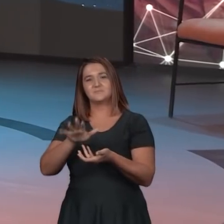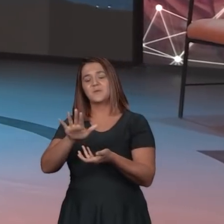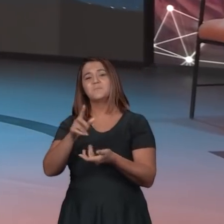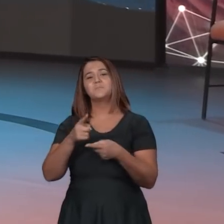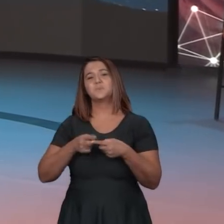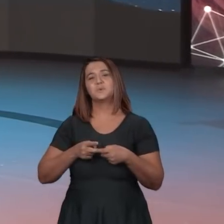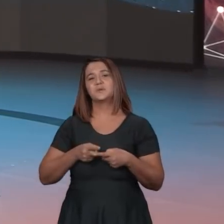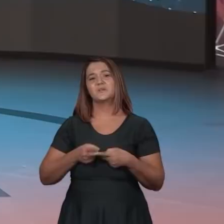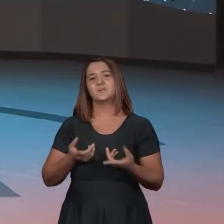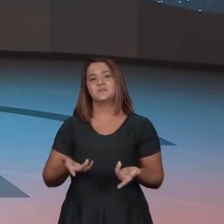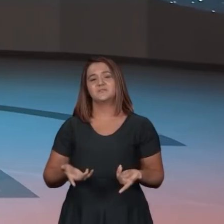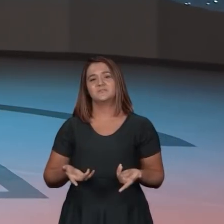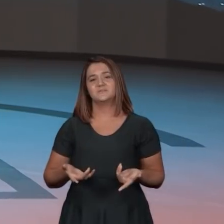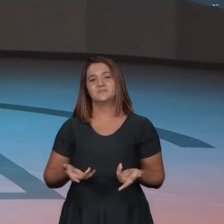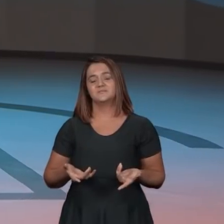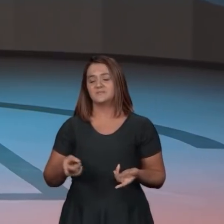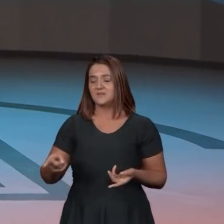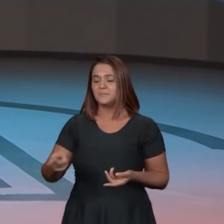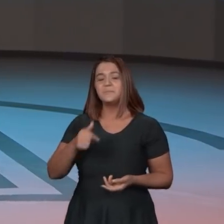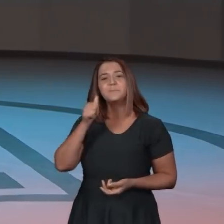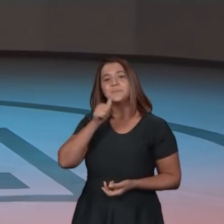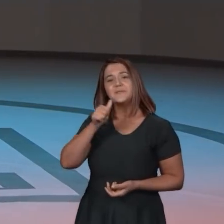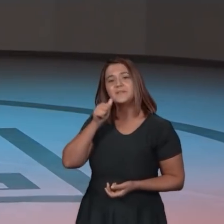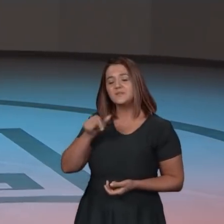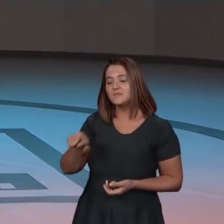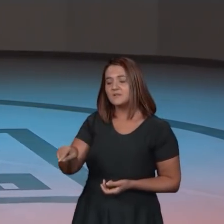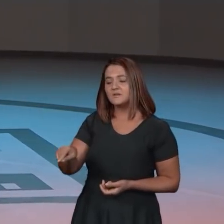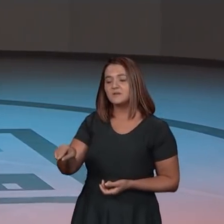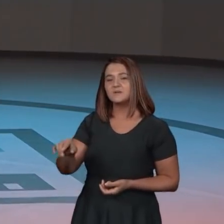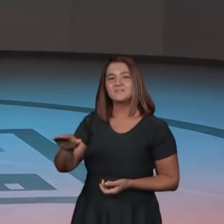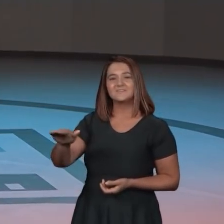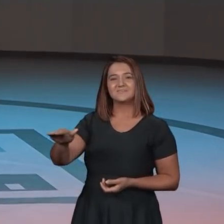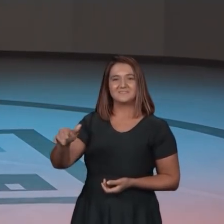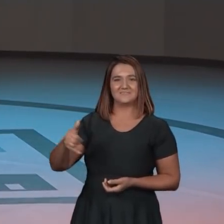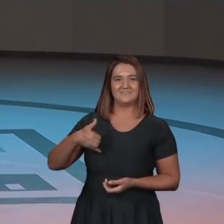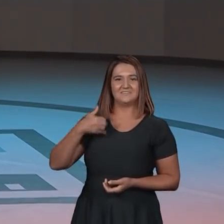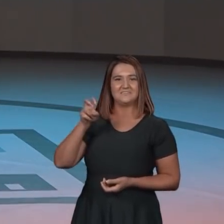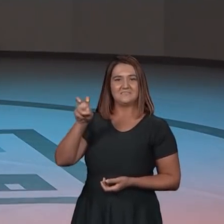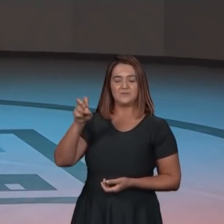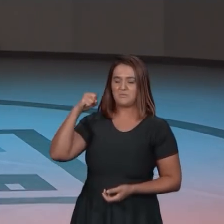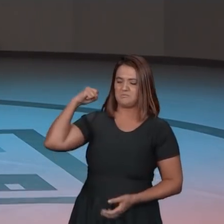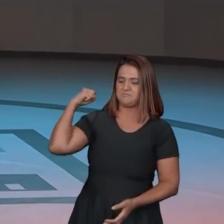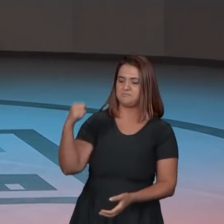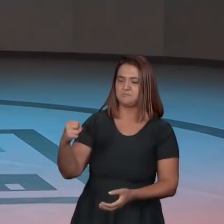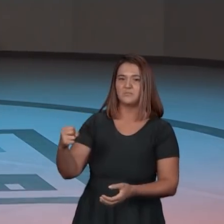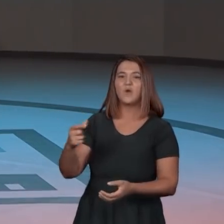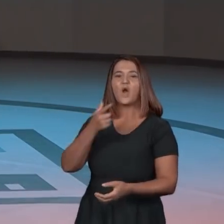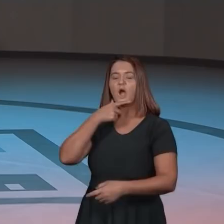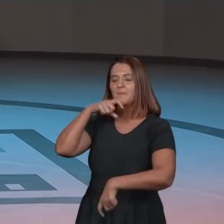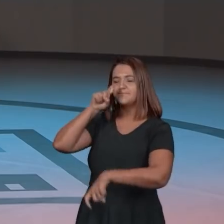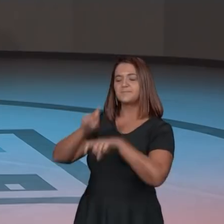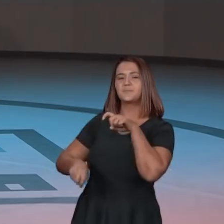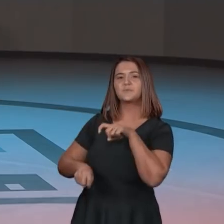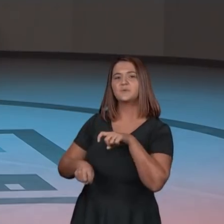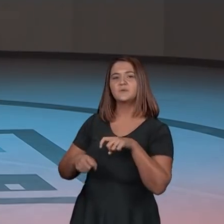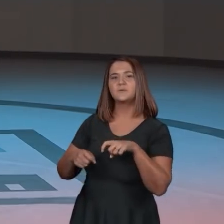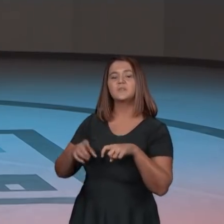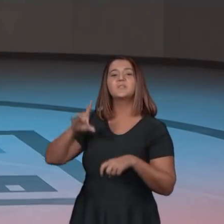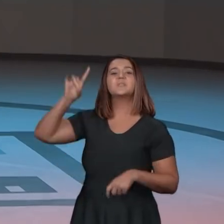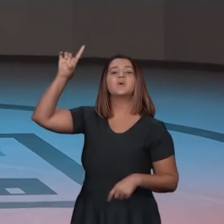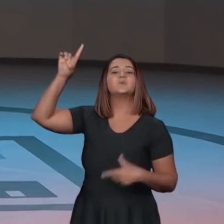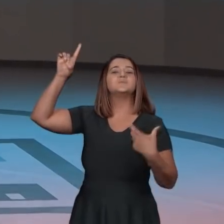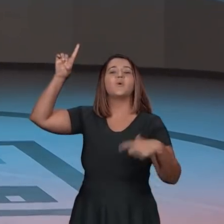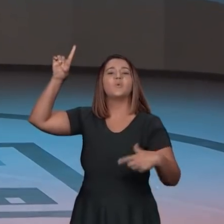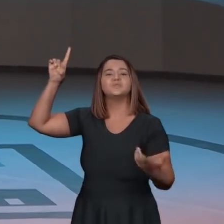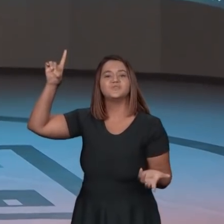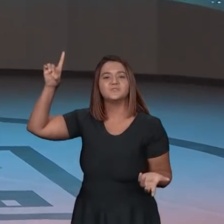Onde estava Deus quando a Maria estava sendo morta? Eu vou dizer onde ele estava.